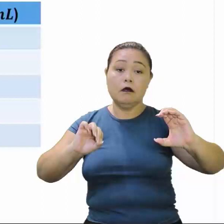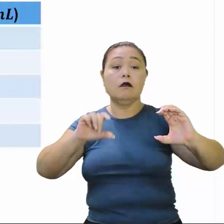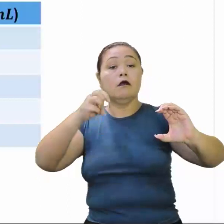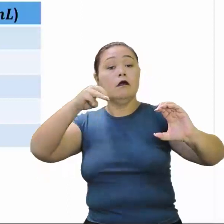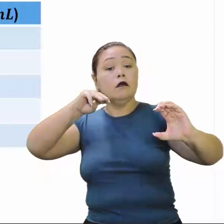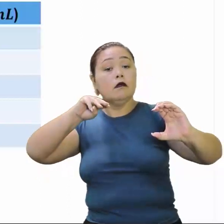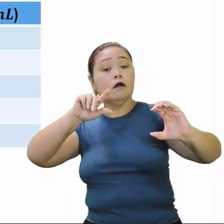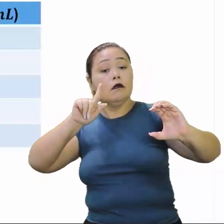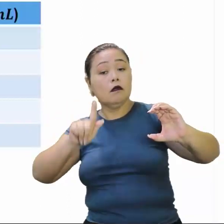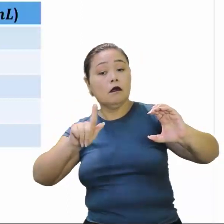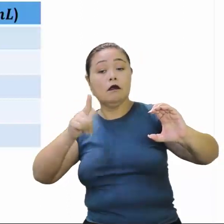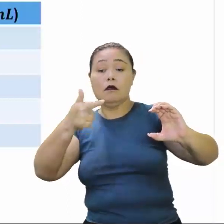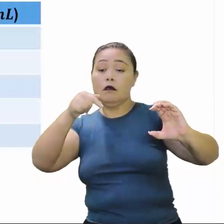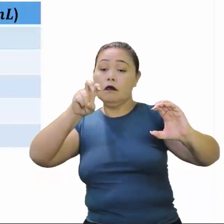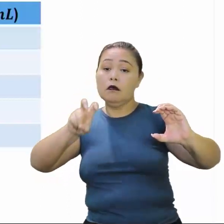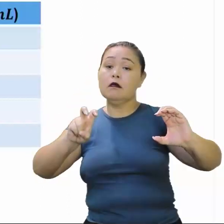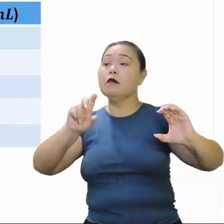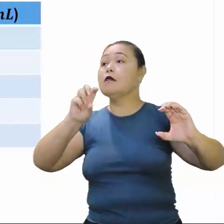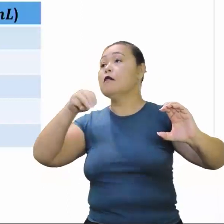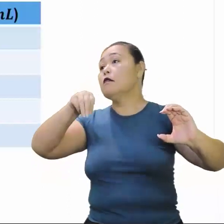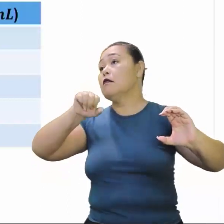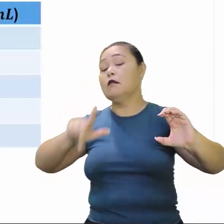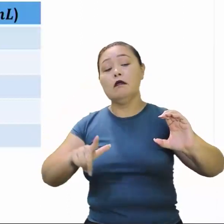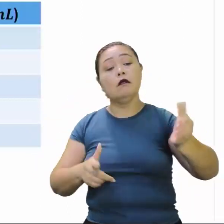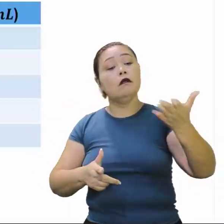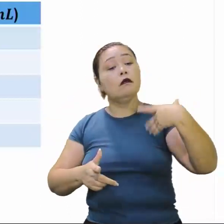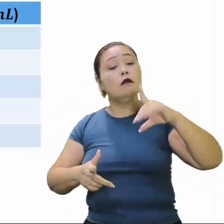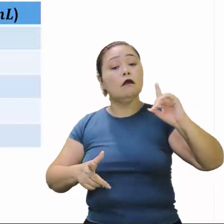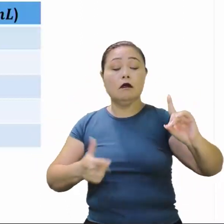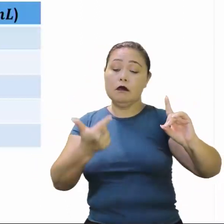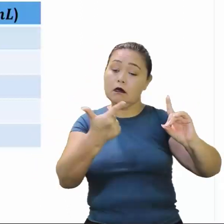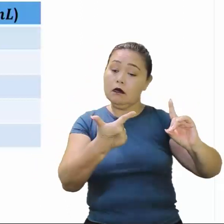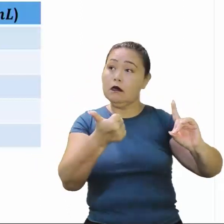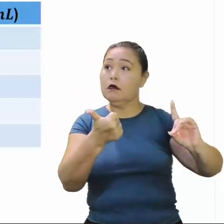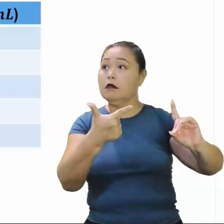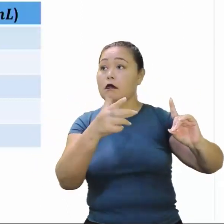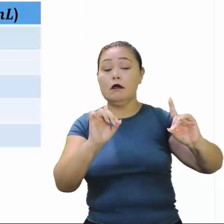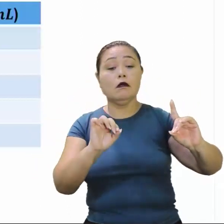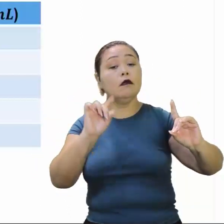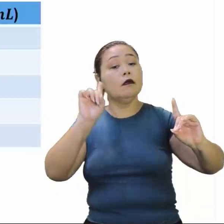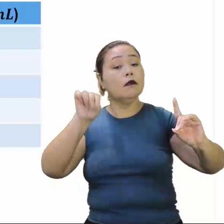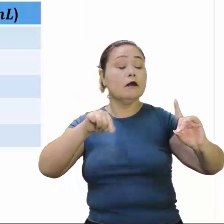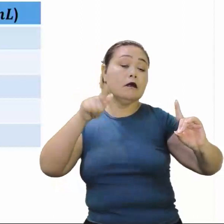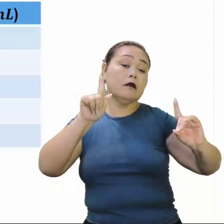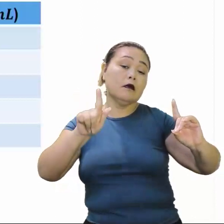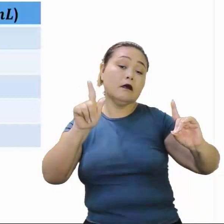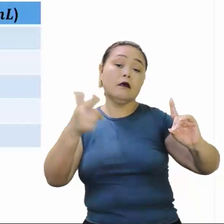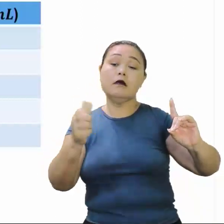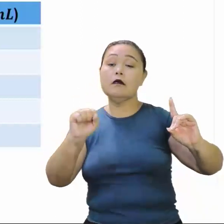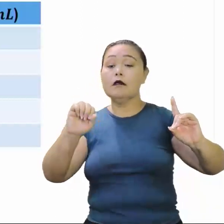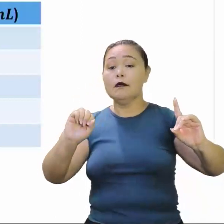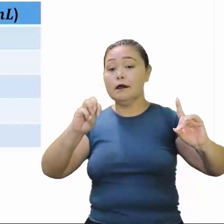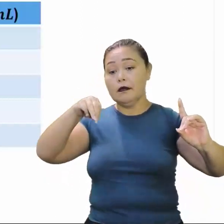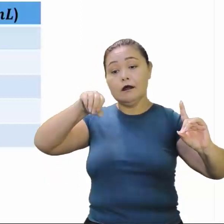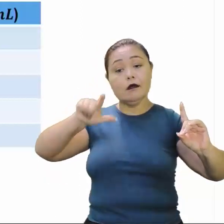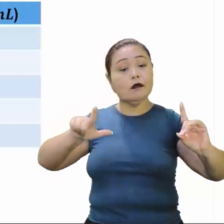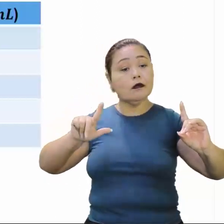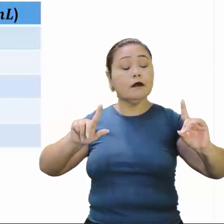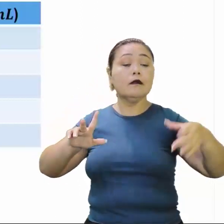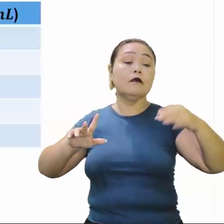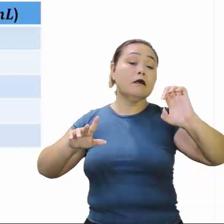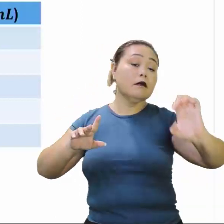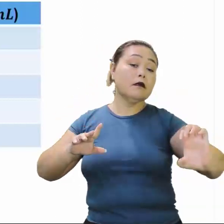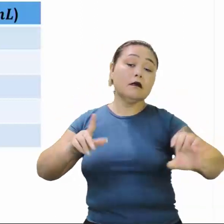75 mililitros. D, massa de 120 gramas, volume 80 mililitros. E o creme